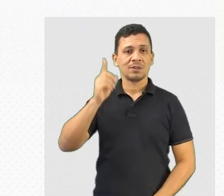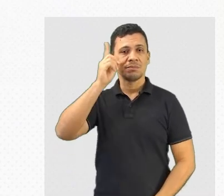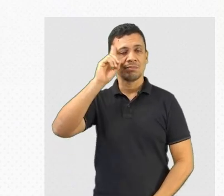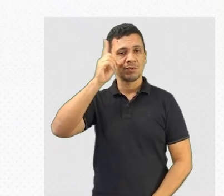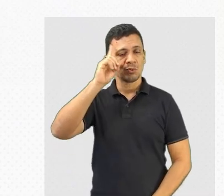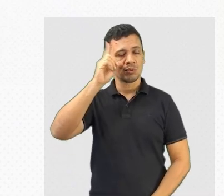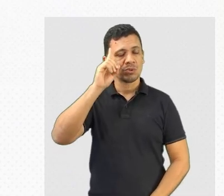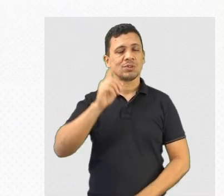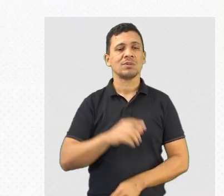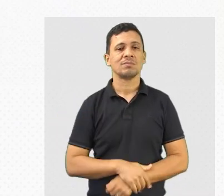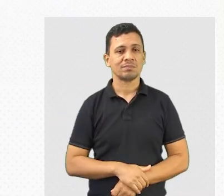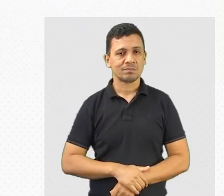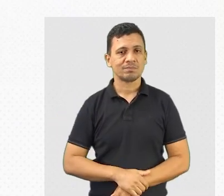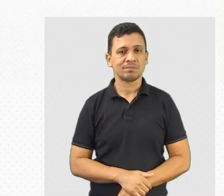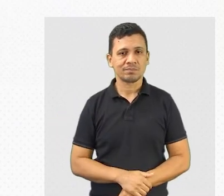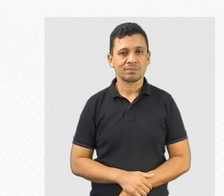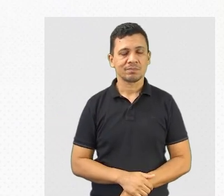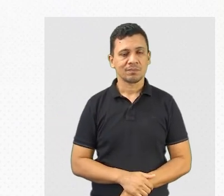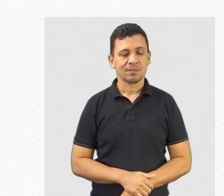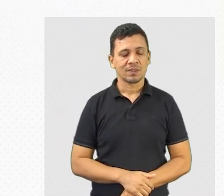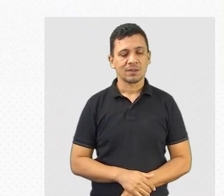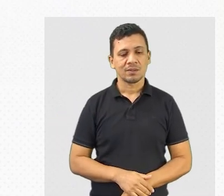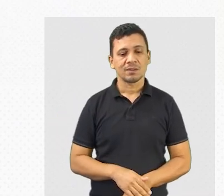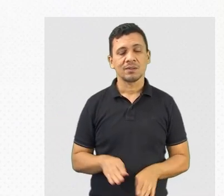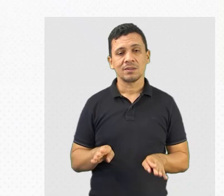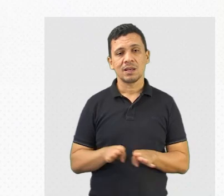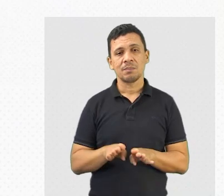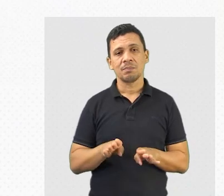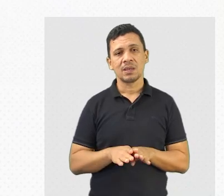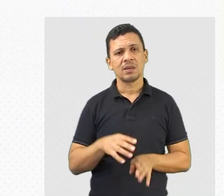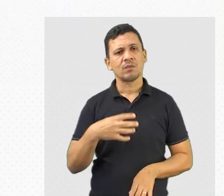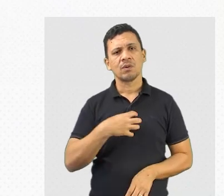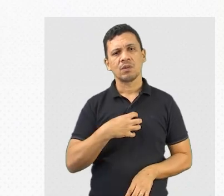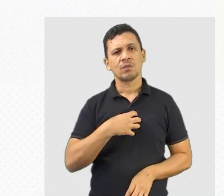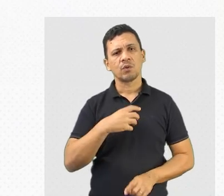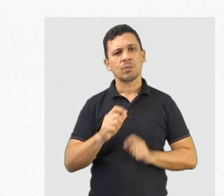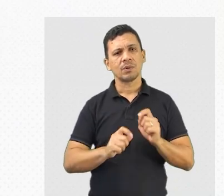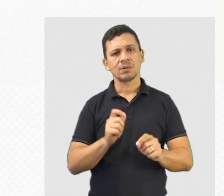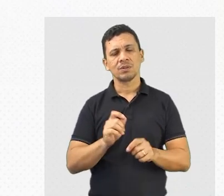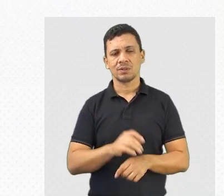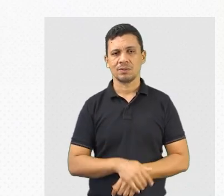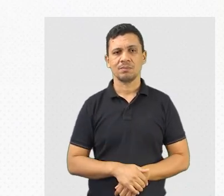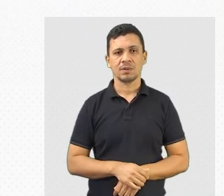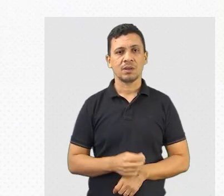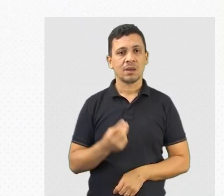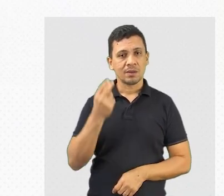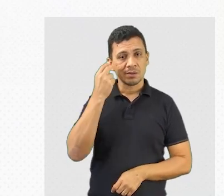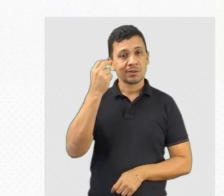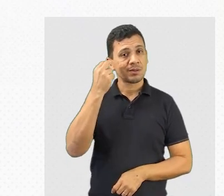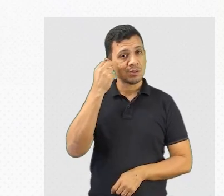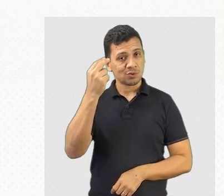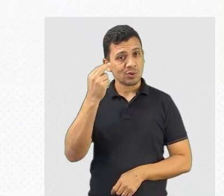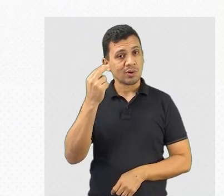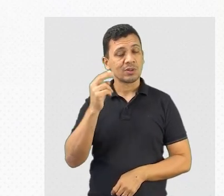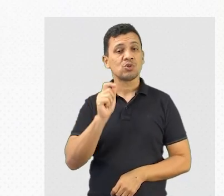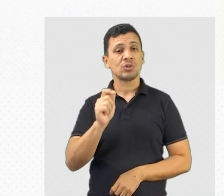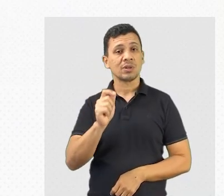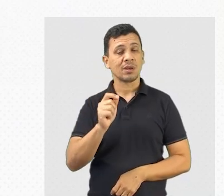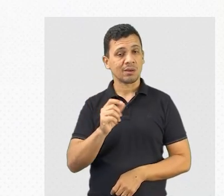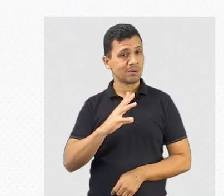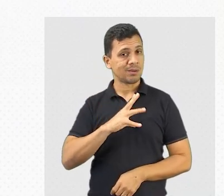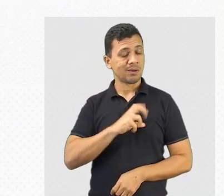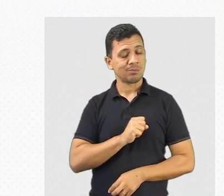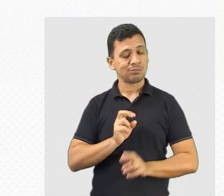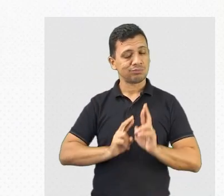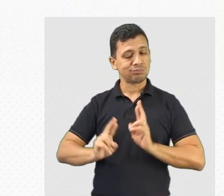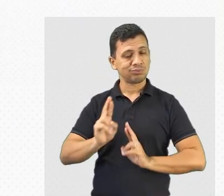do cotidiano e uma forma de você trazer histórias de relacionamentos.